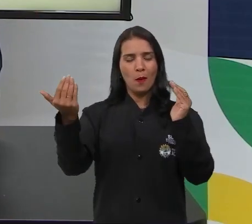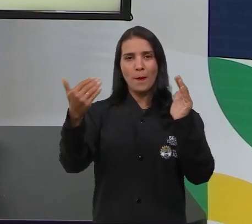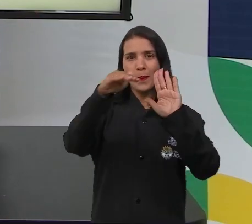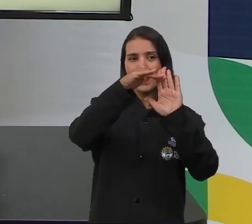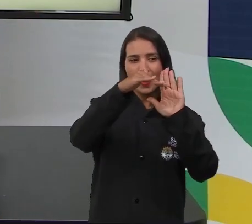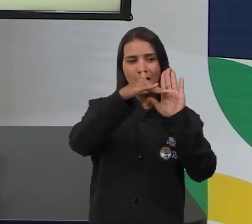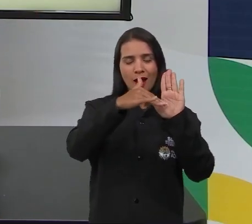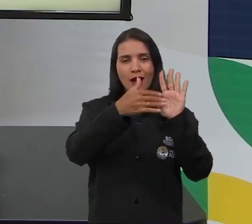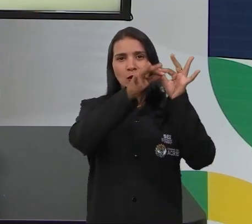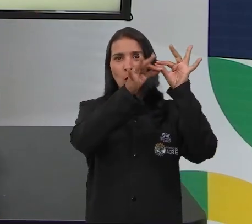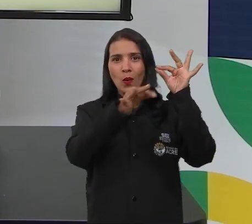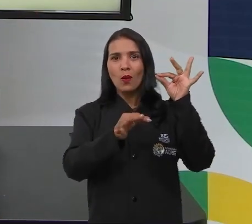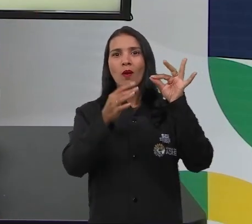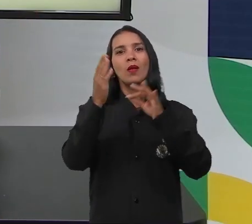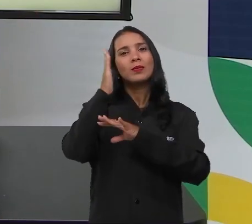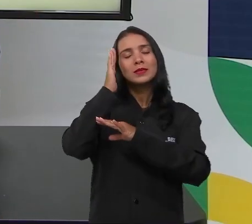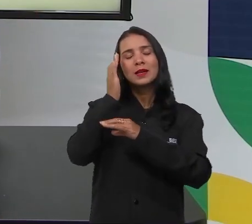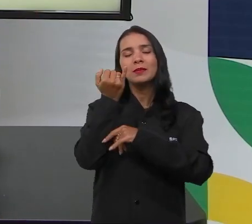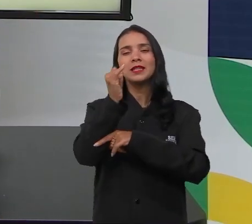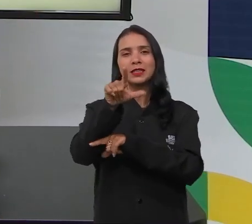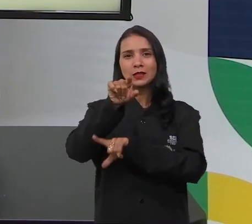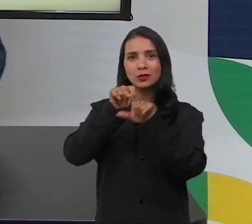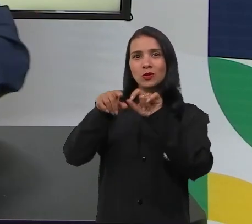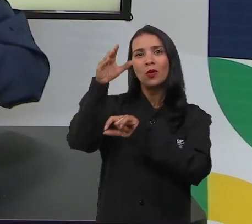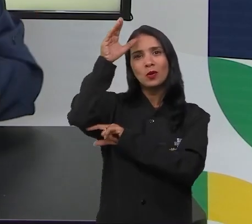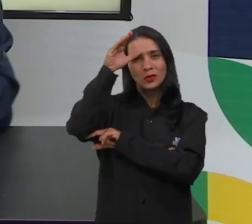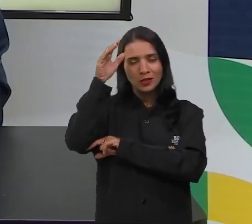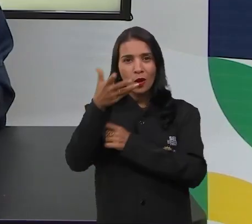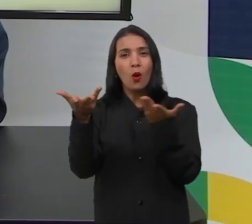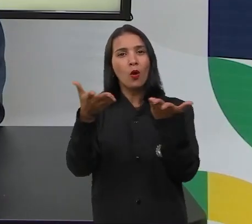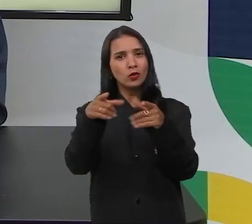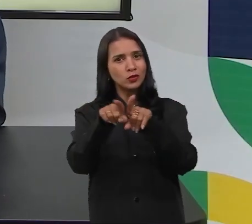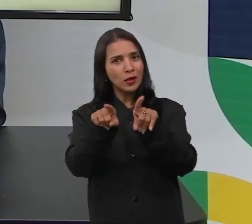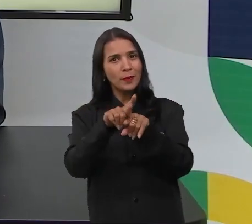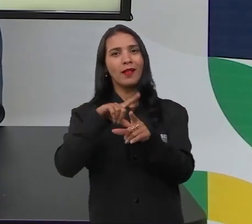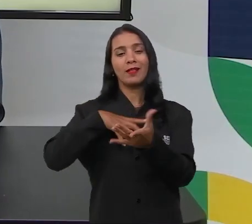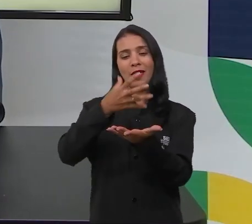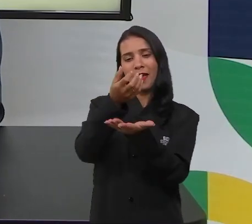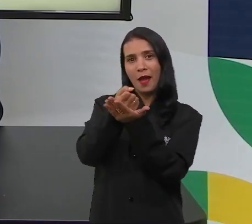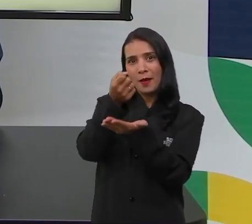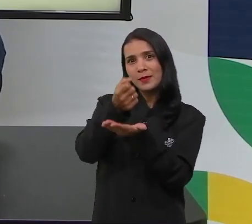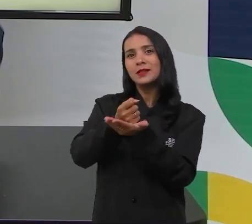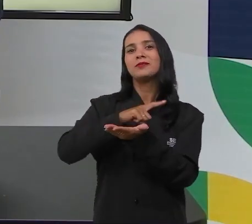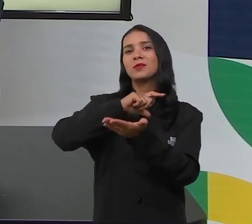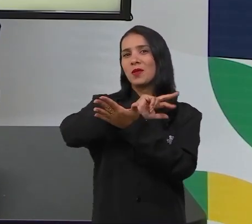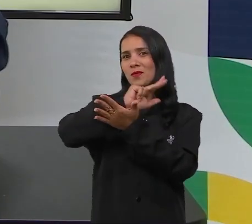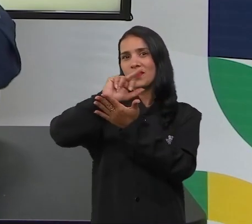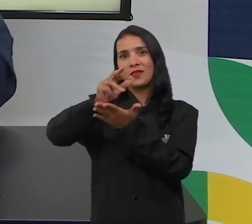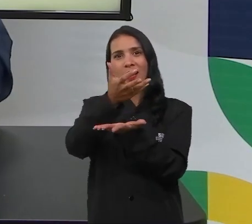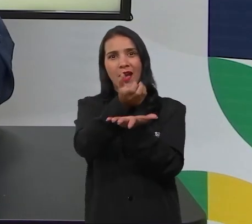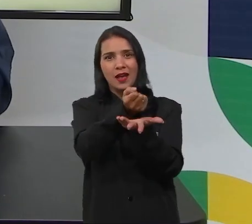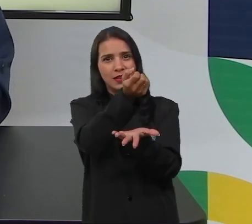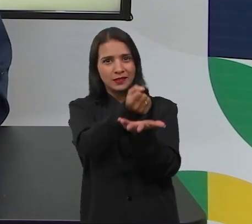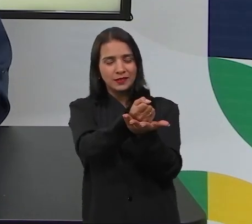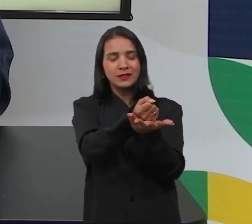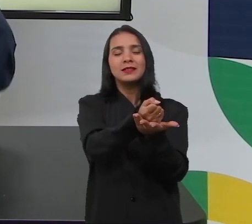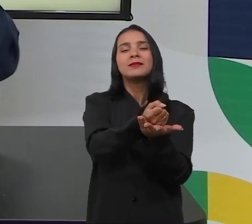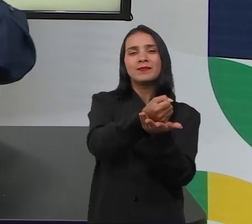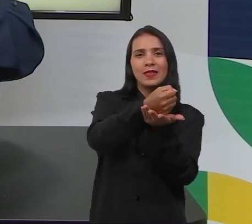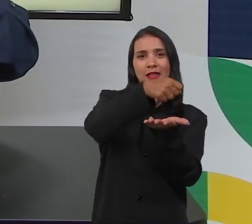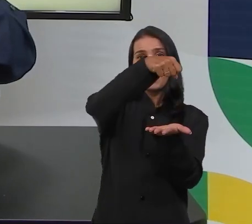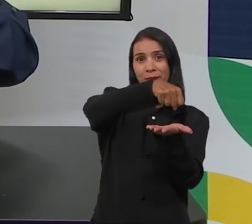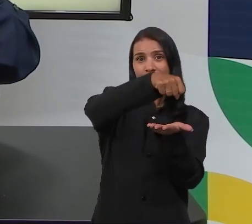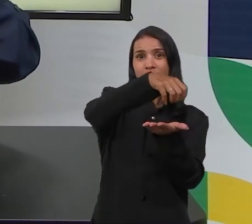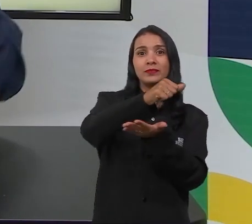mais conscientes. Hoje em dia a gente tem até aplicativos, gente. A gente tem alguns aplicativos que eles fazem a leitura ali